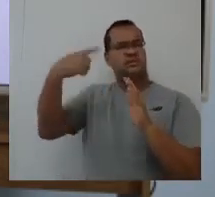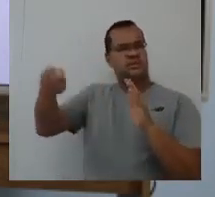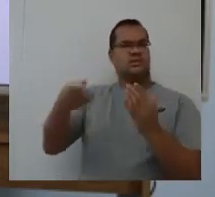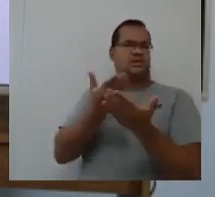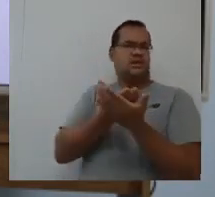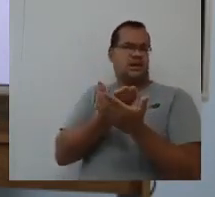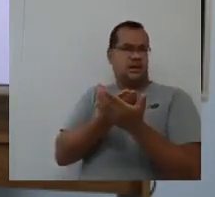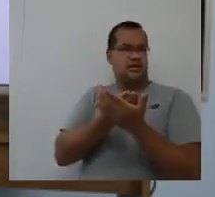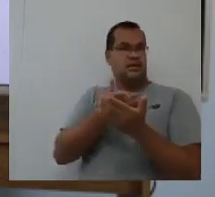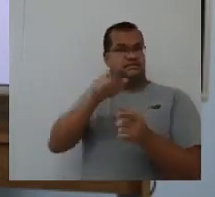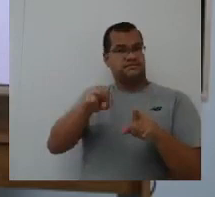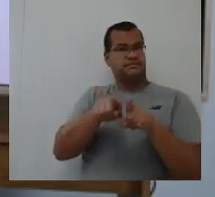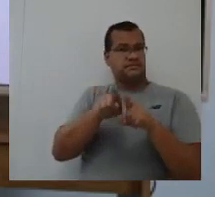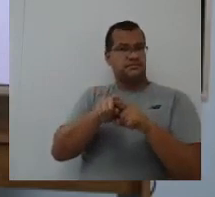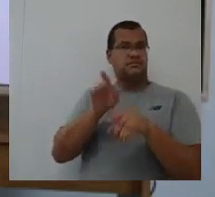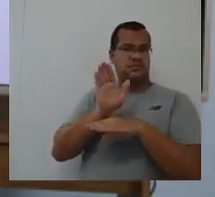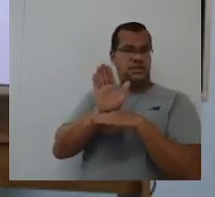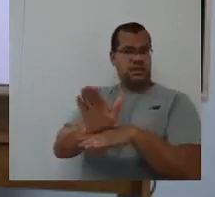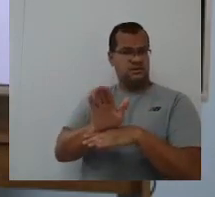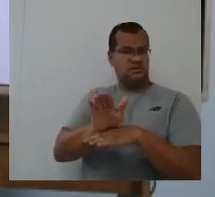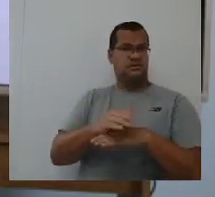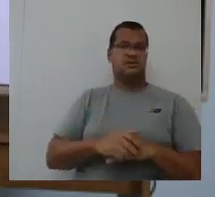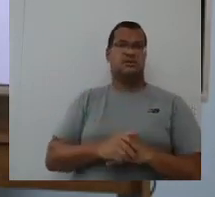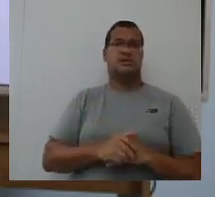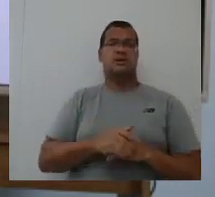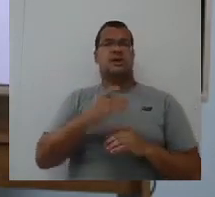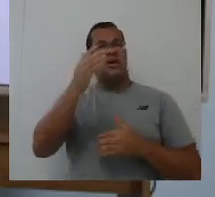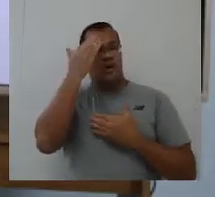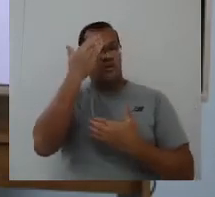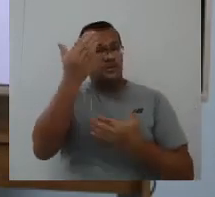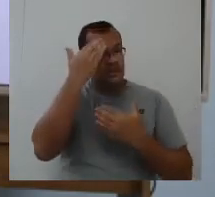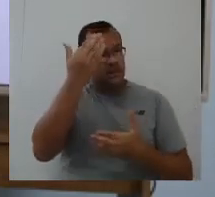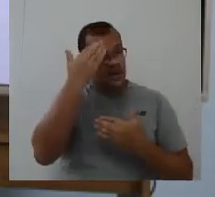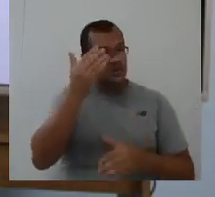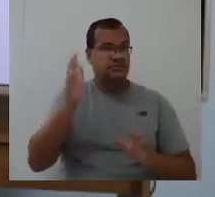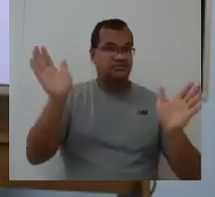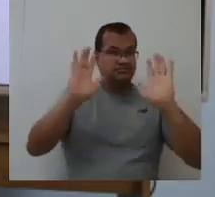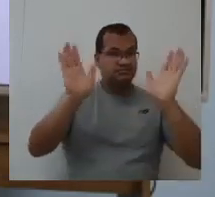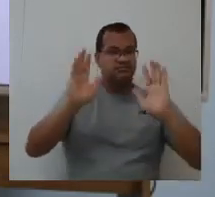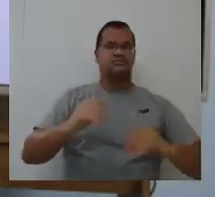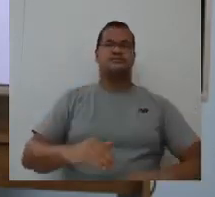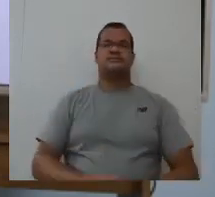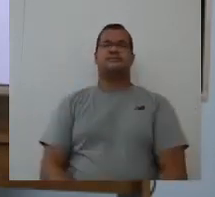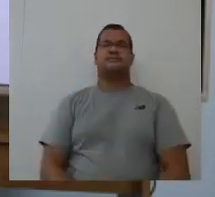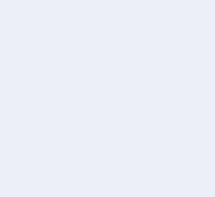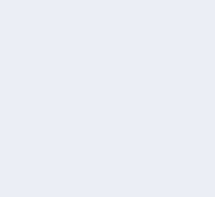aula. E isso ajuda de maneira geral. Então, muito obrigado a vocês e até a próxima.